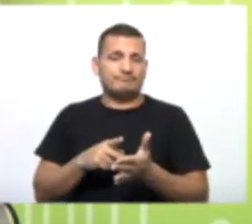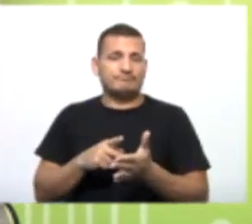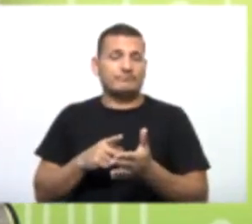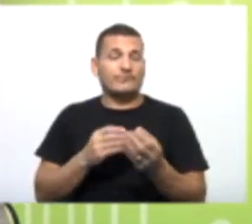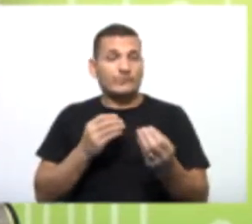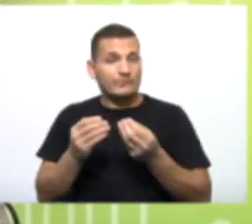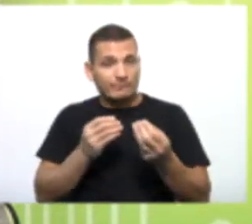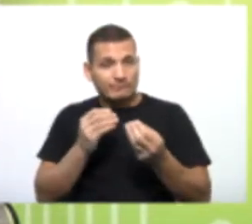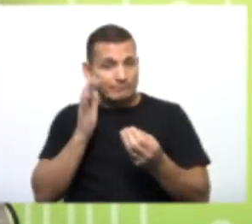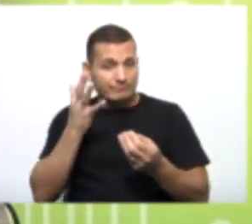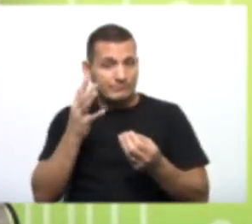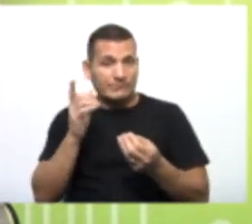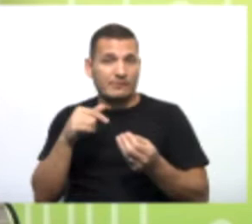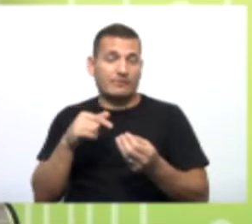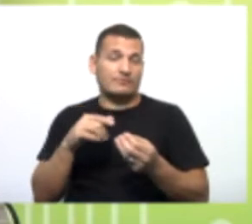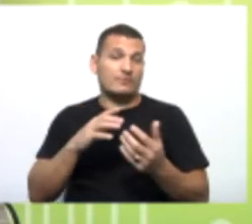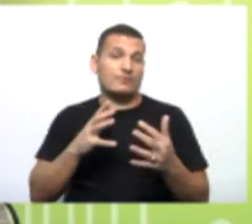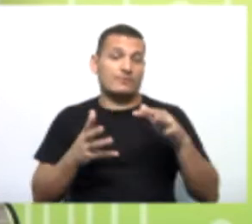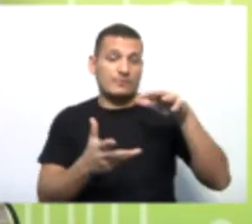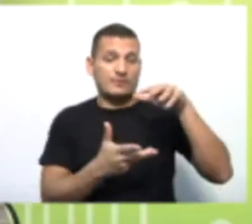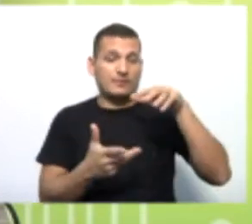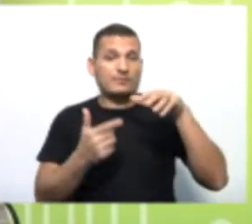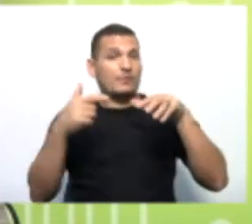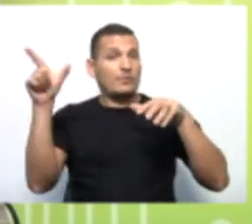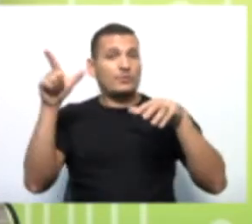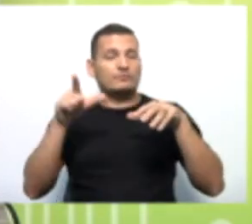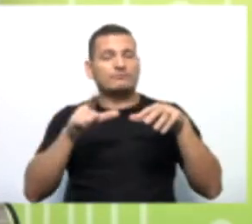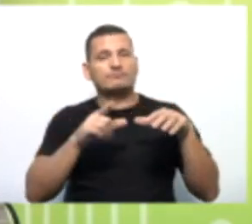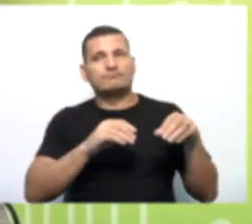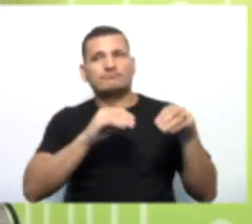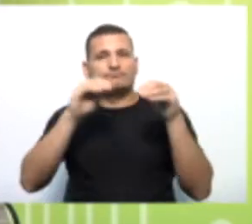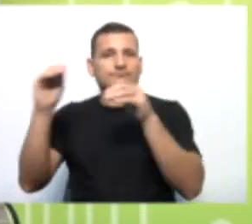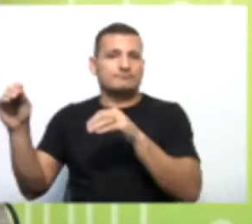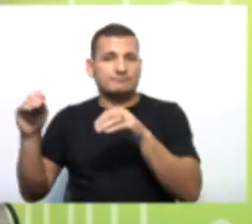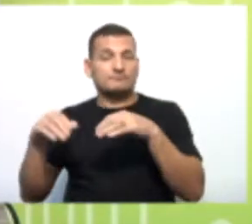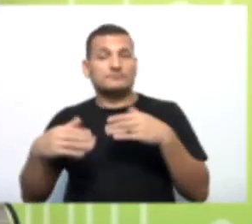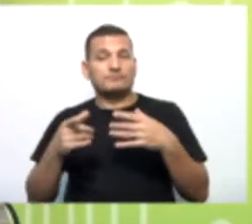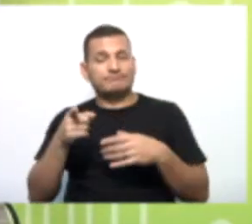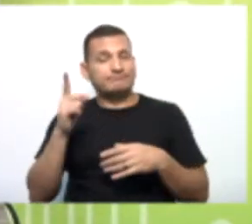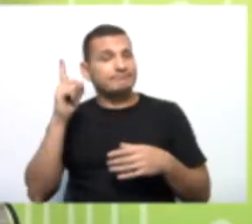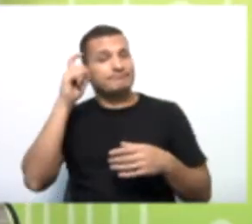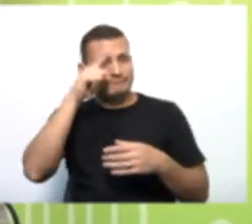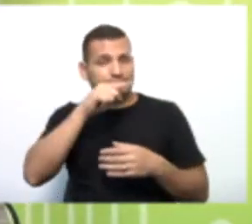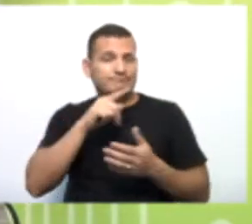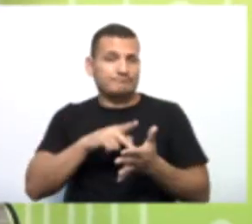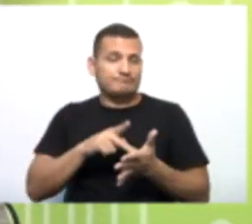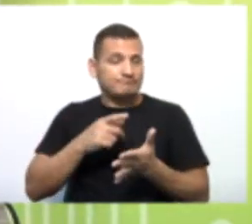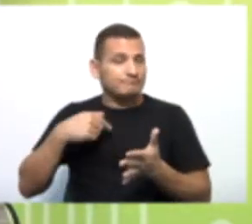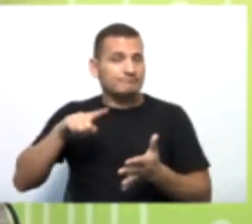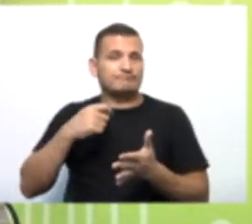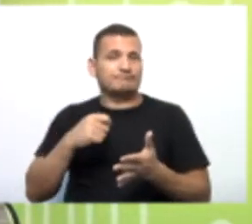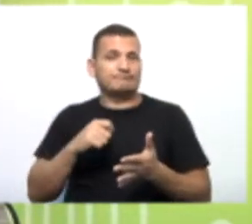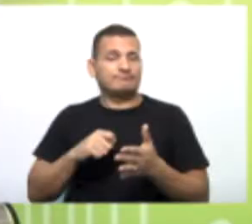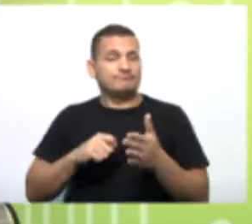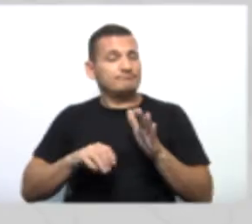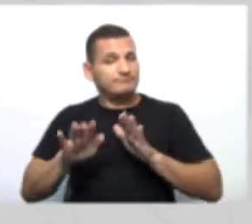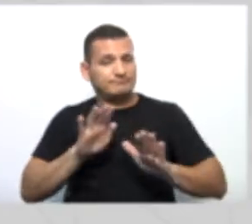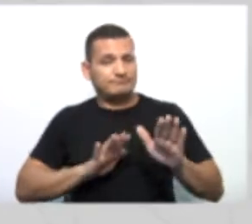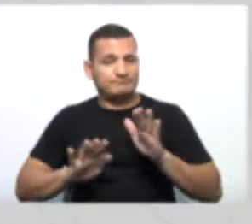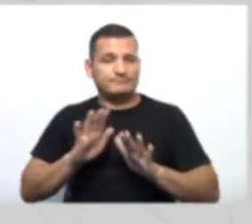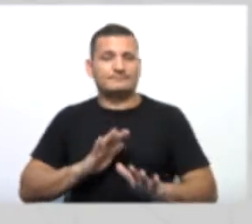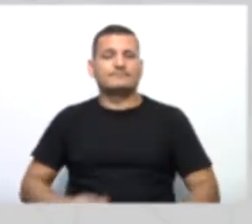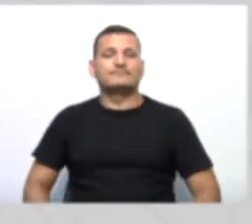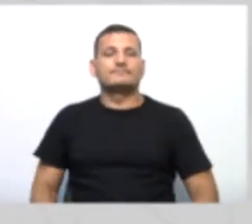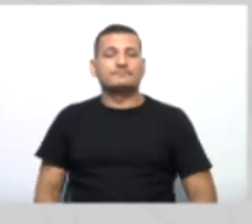solução é ir morar em outro planeta. E olha lá que coisa absurda, né? Que coisa difícil isso daí. Precisamos tomar cuidado. Olha,